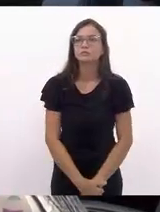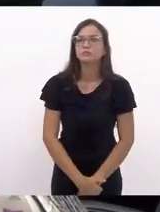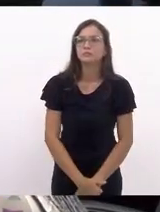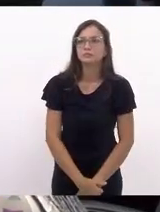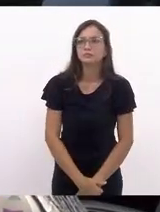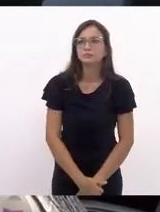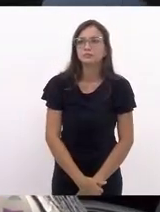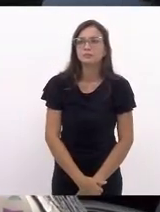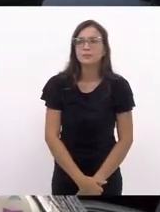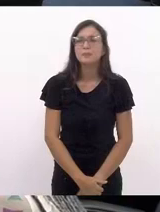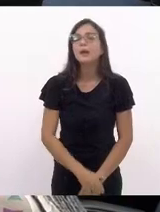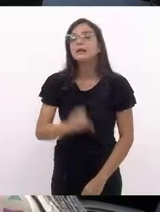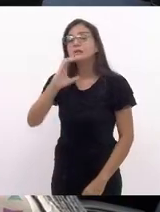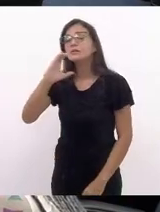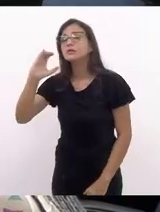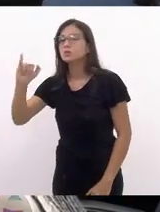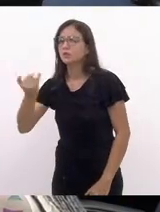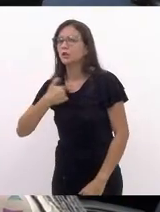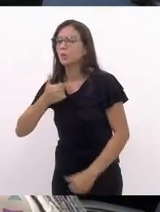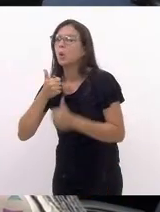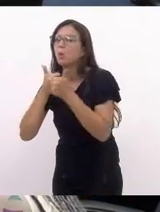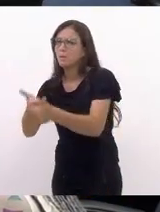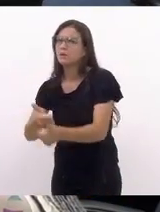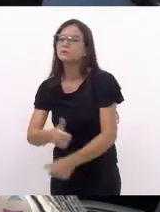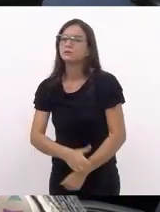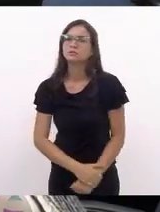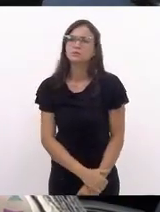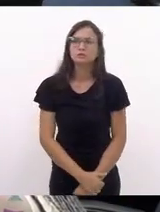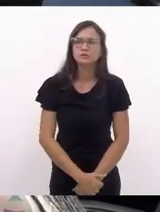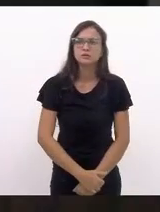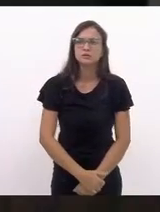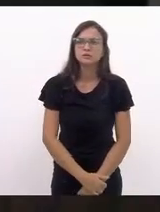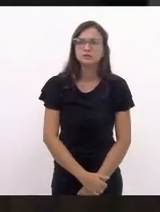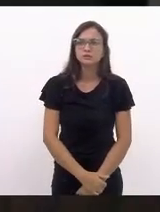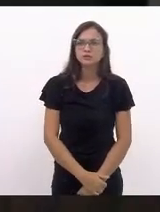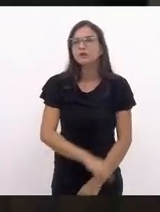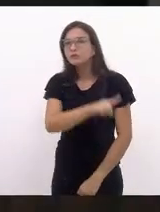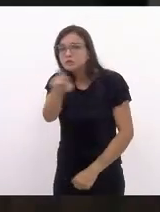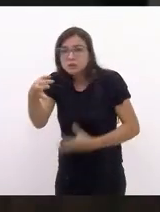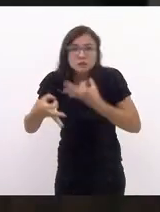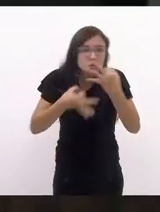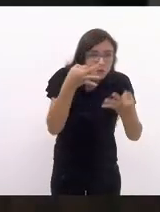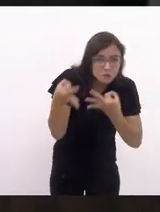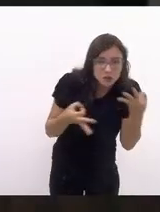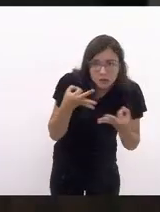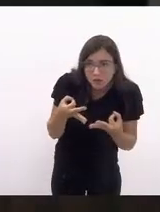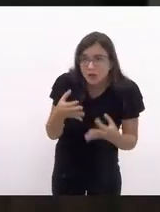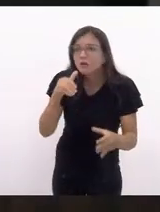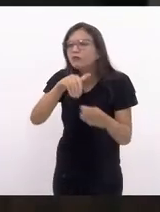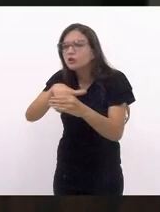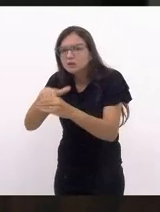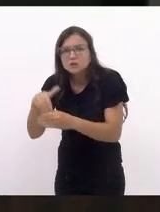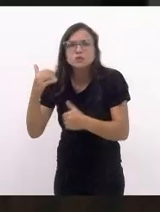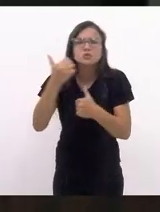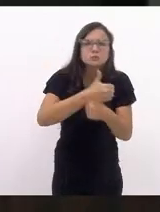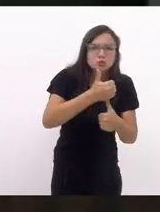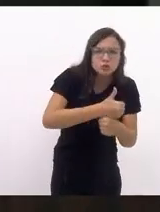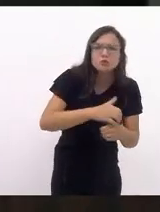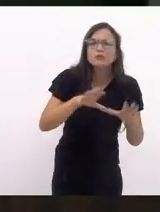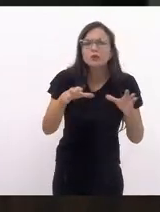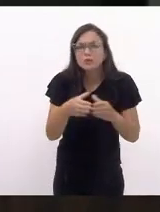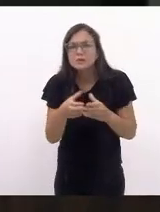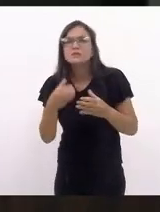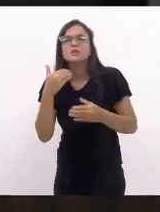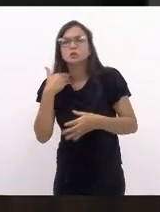a Copa essas razões os pareceres emitidos em votação substitutivo da comissão de